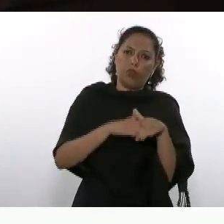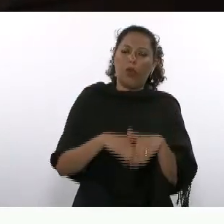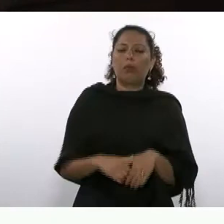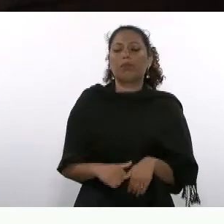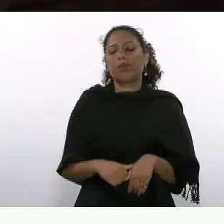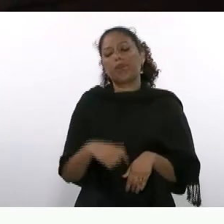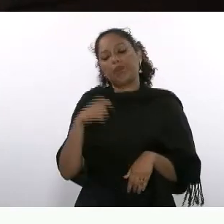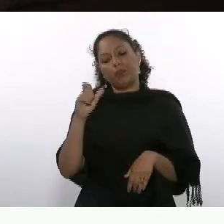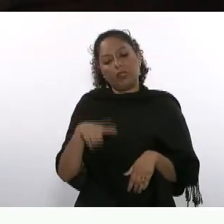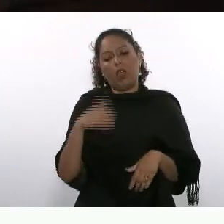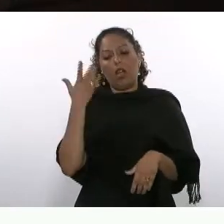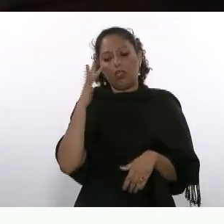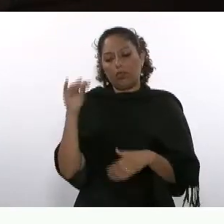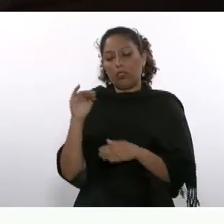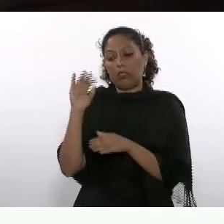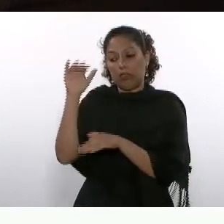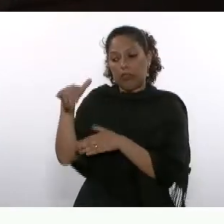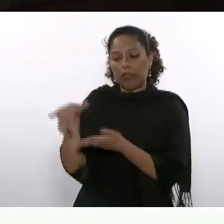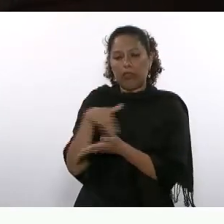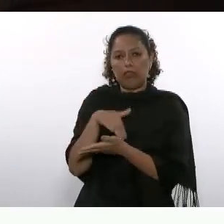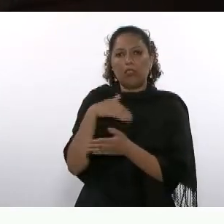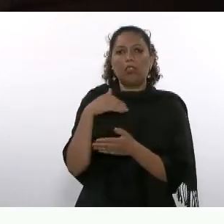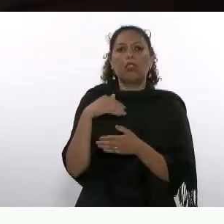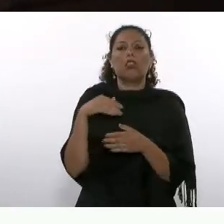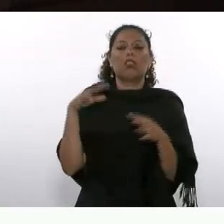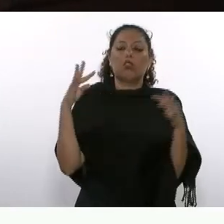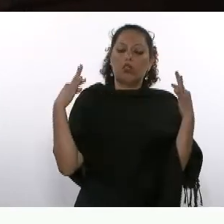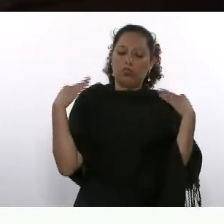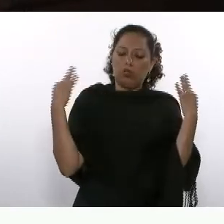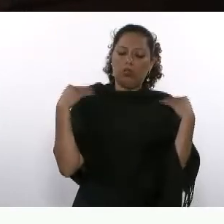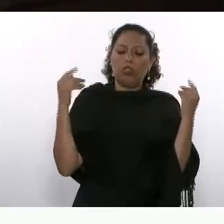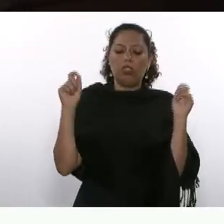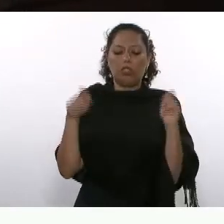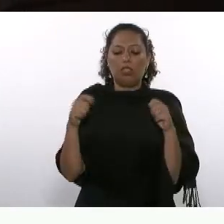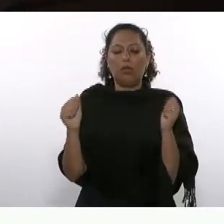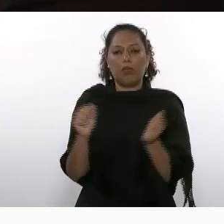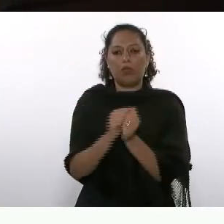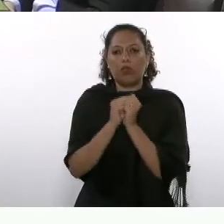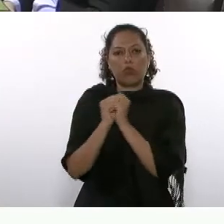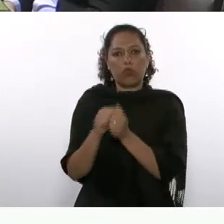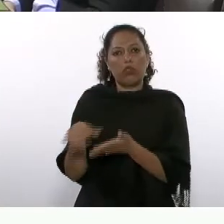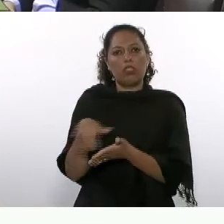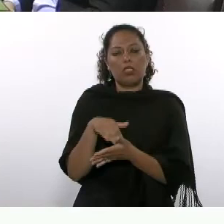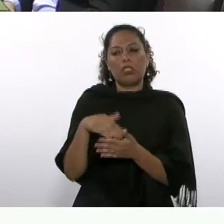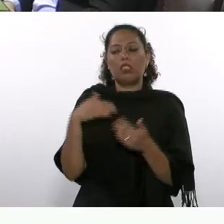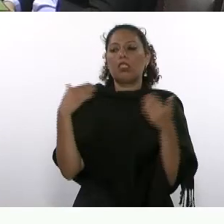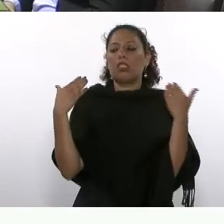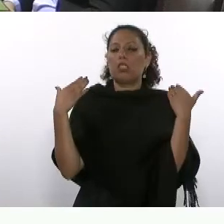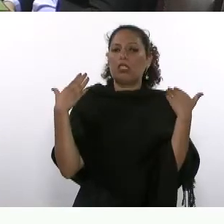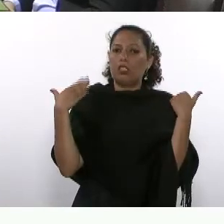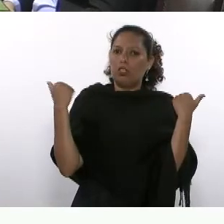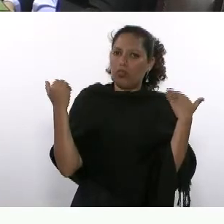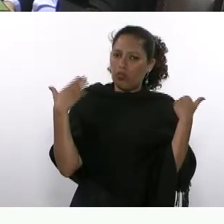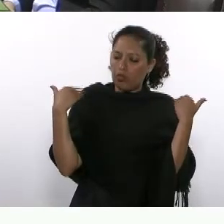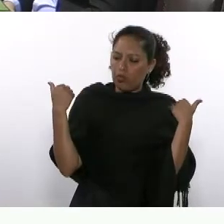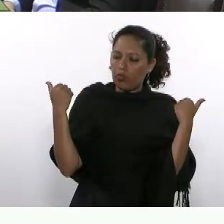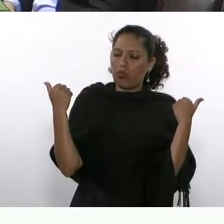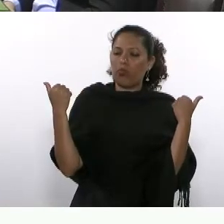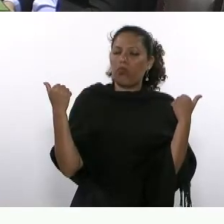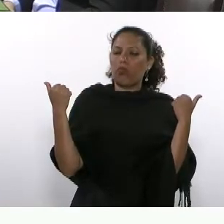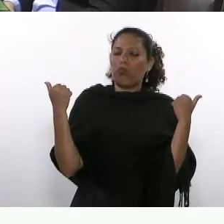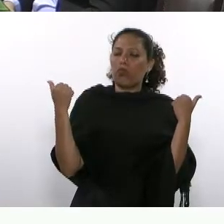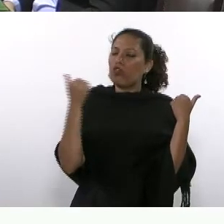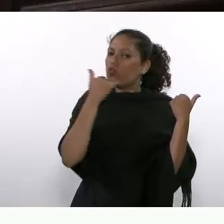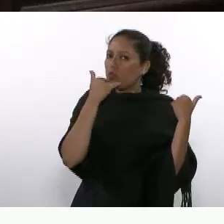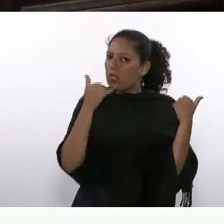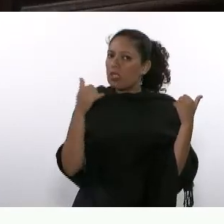dentro da Secretaria de Turismo podia ser pensado algo em conexão com a Secretaria de Esporte, né, mas com o protagonismo